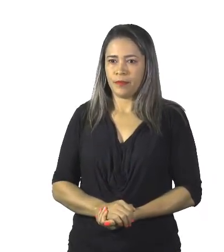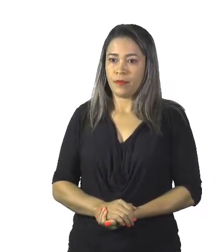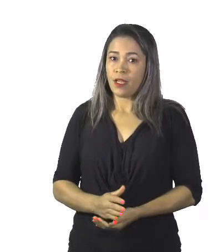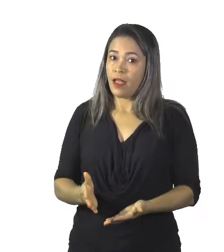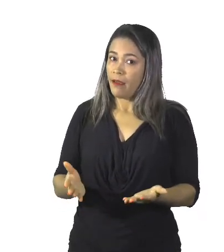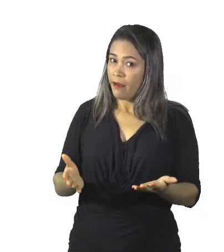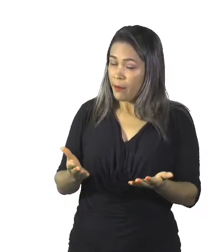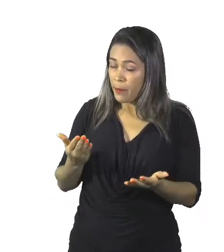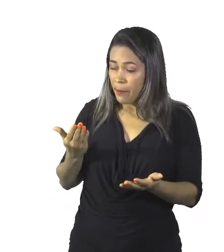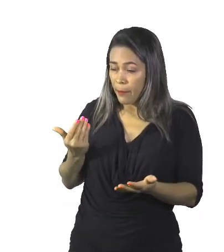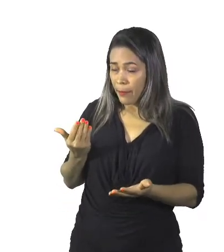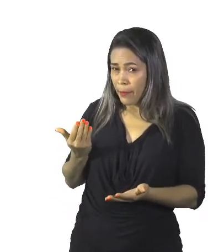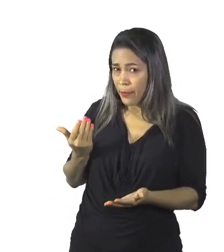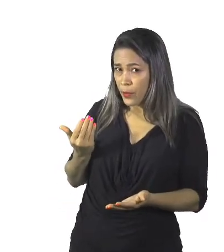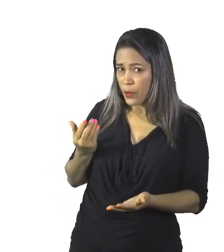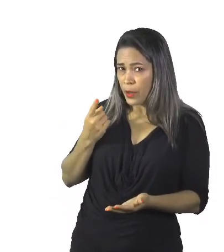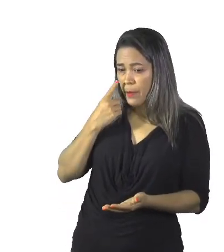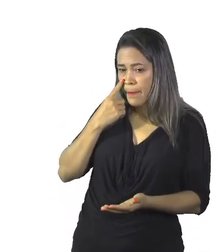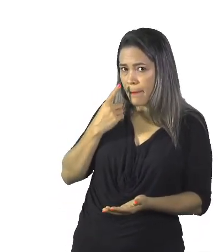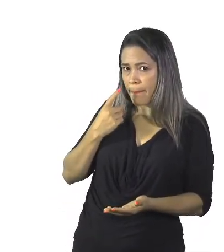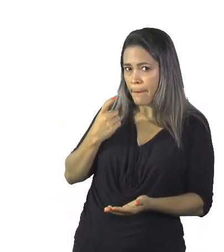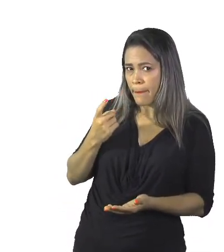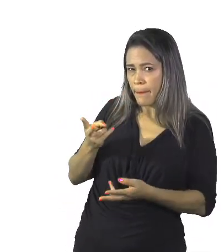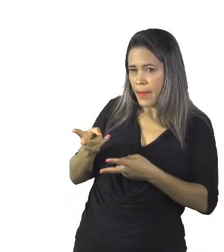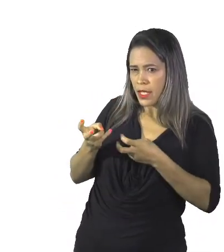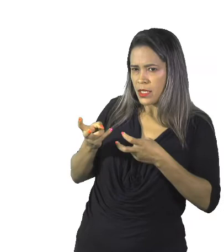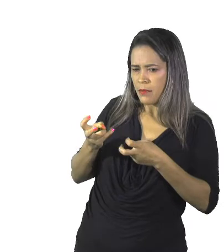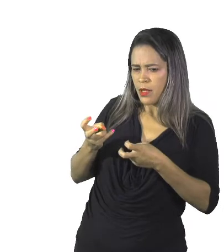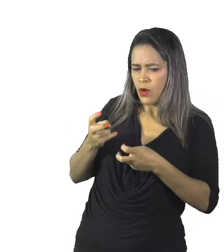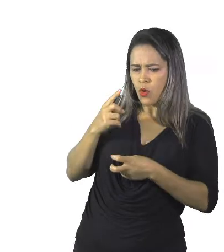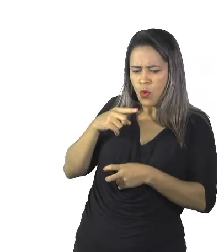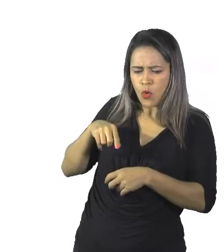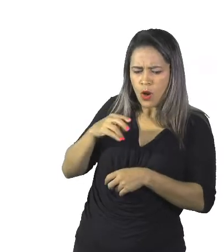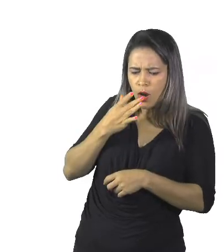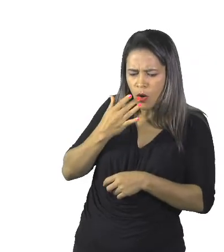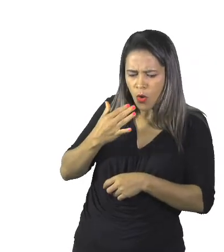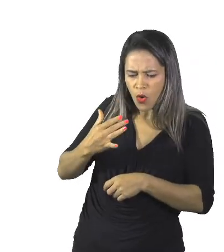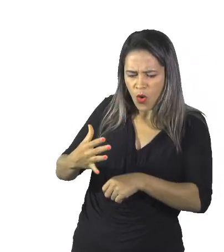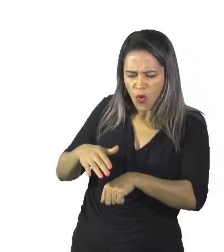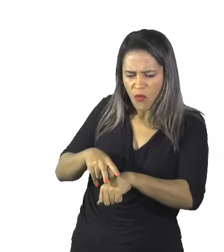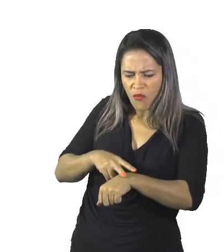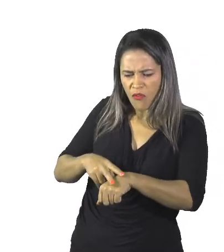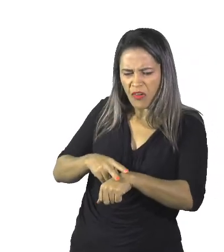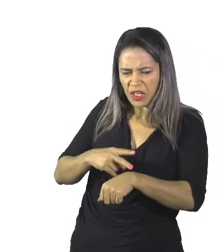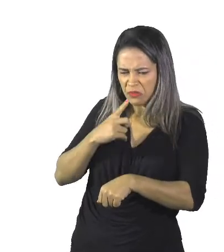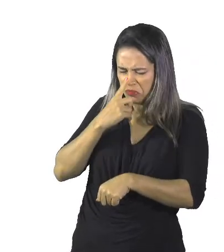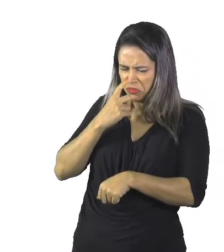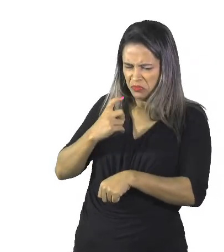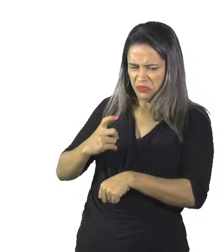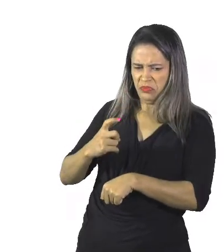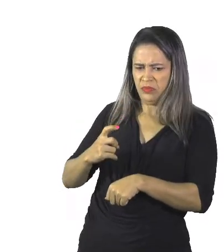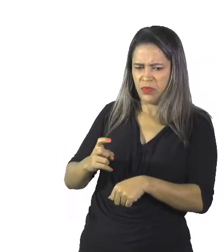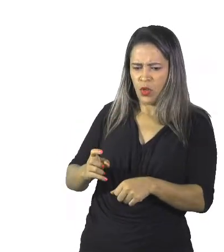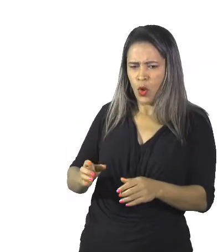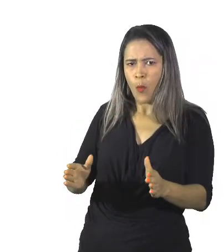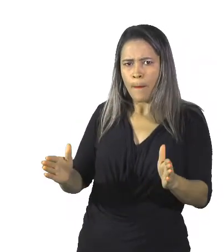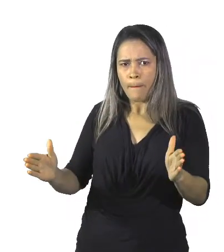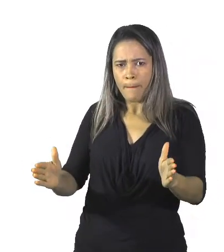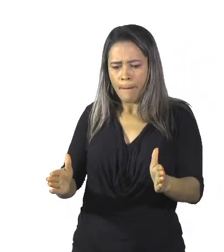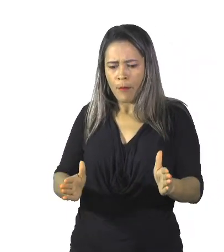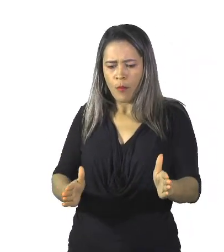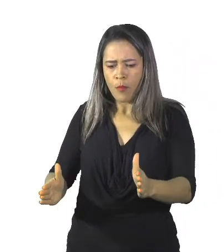Recentemente, não é? Notou-se uma coloração verde e mal cheirosa em um trecho do Lago